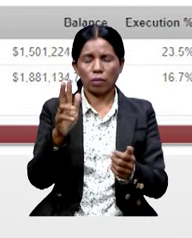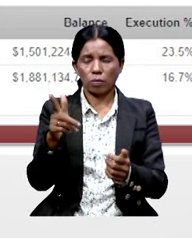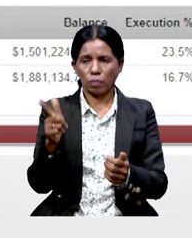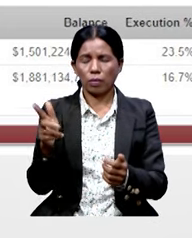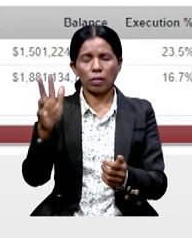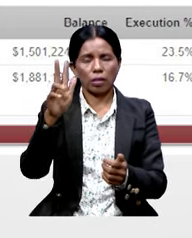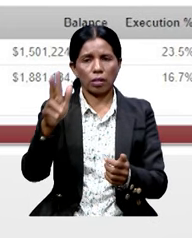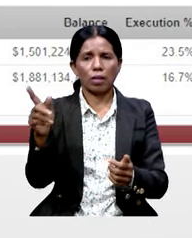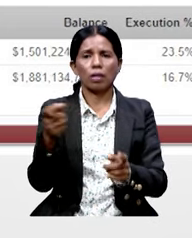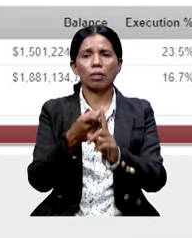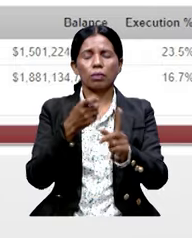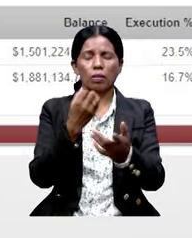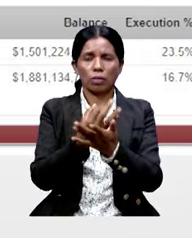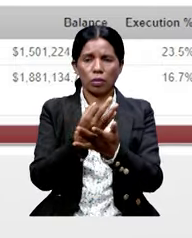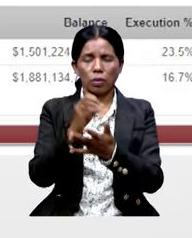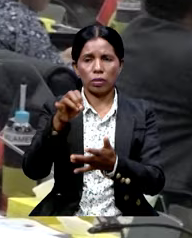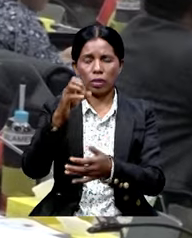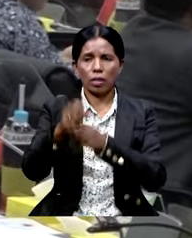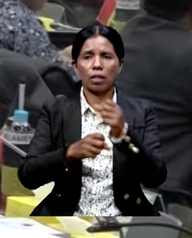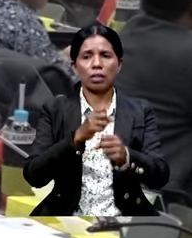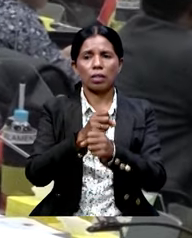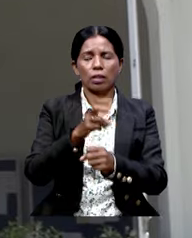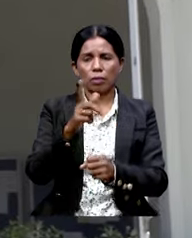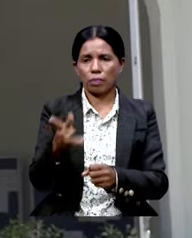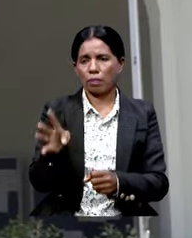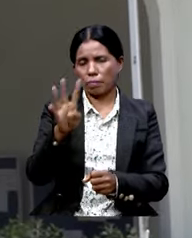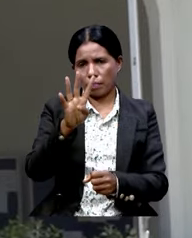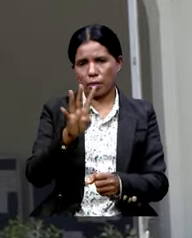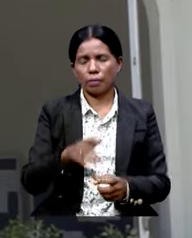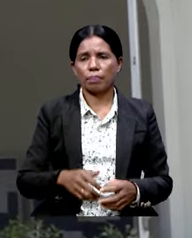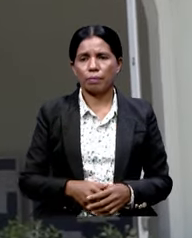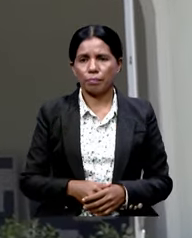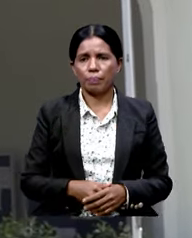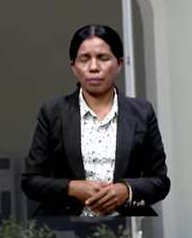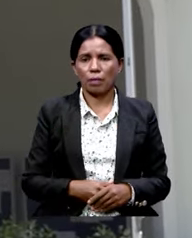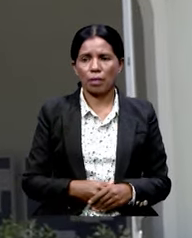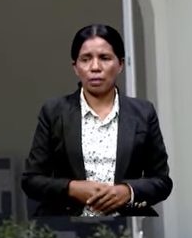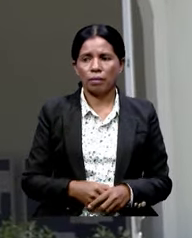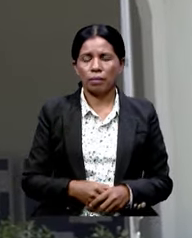o seu total orçamento já está no Tinangri Ron Restin Hat. Luciano Amaral, Alerto Ximenes, Ziemen.